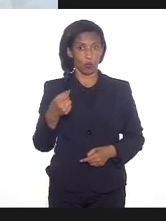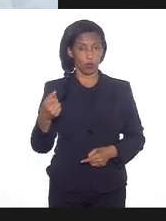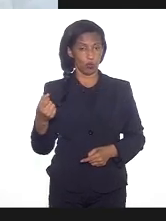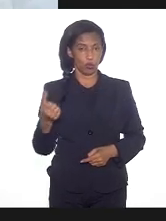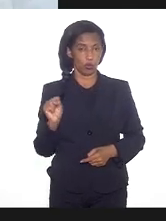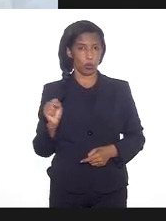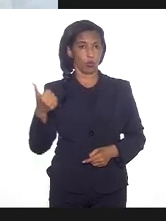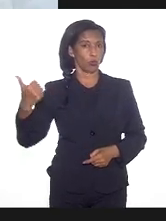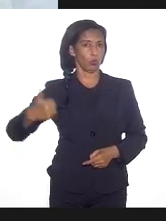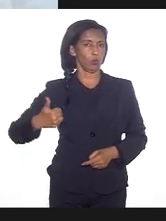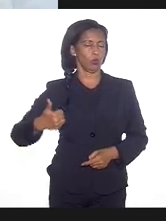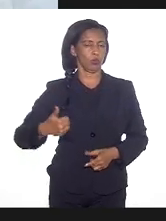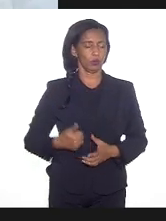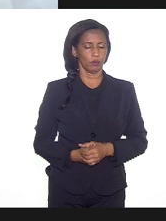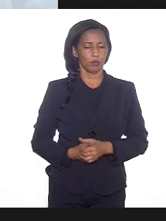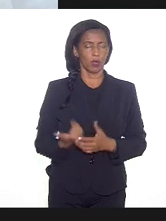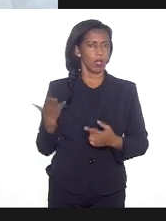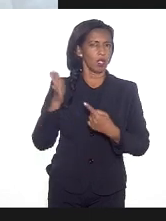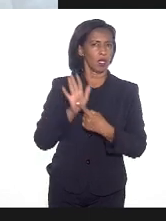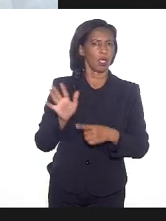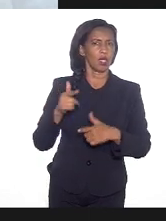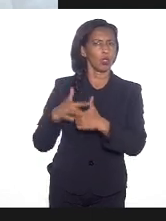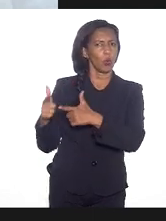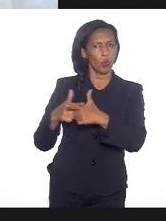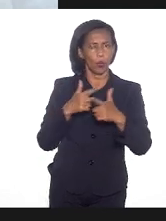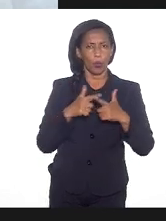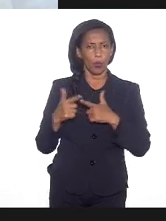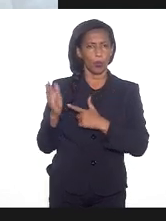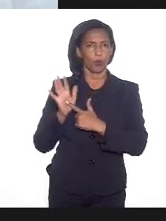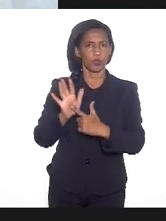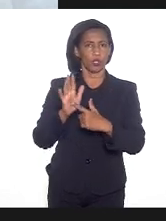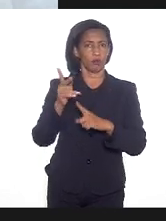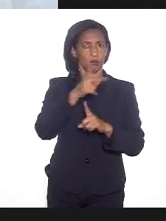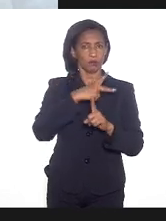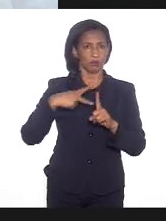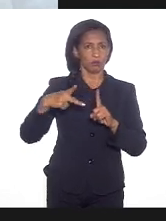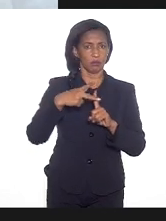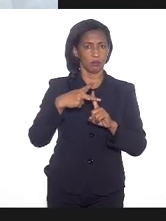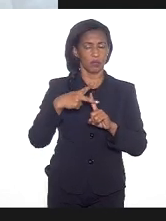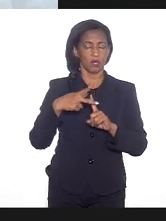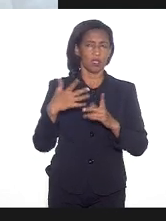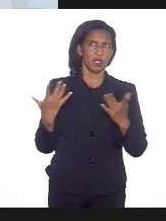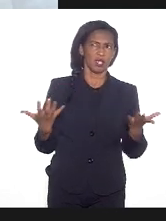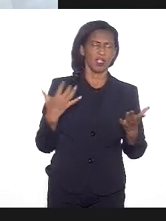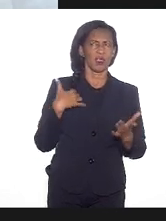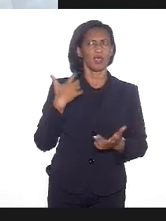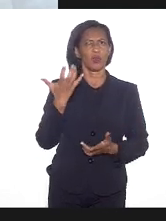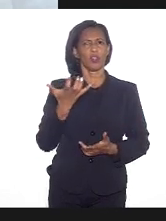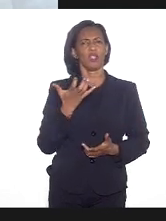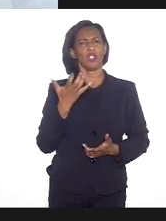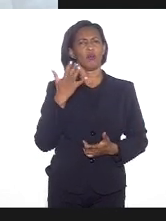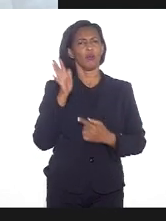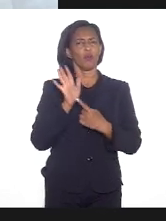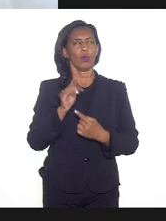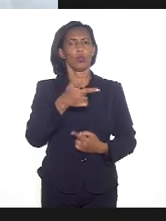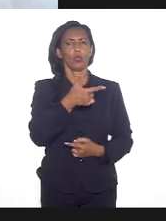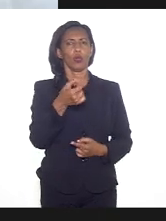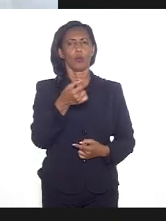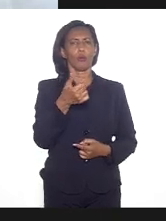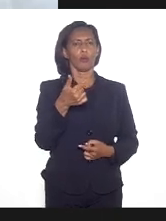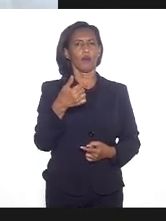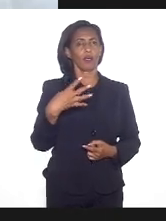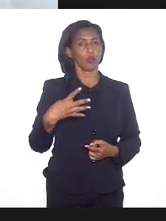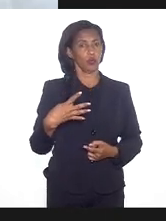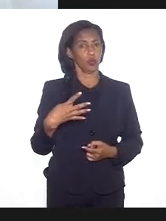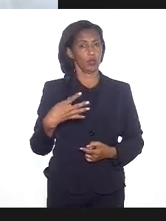E o problema atuarial apresentado no plano financeiro do Rio Previdência. E aí eu gostaria de dar um destaque a 2014-2,